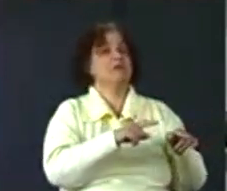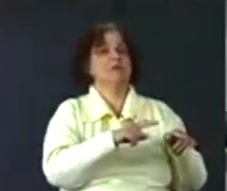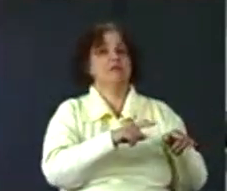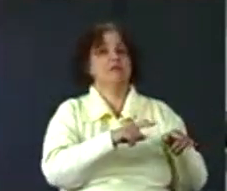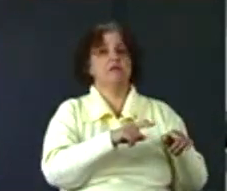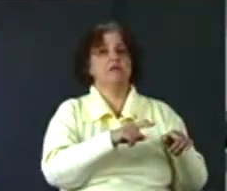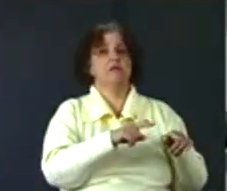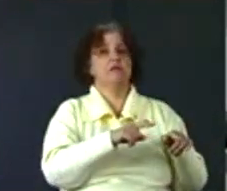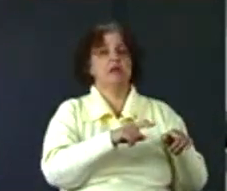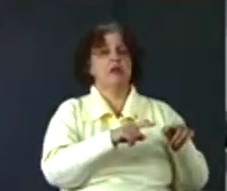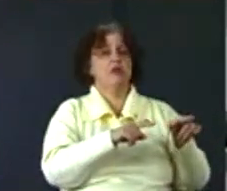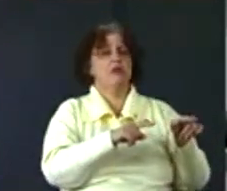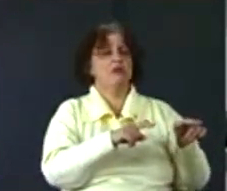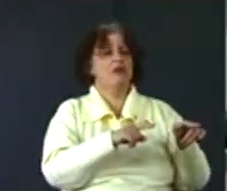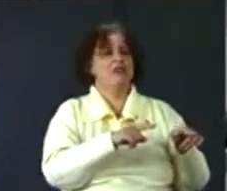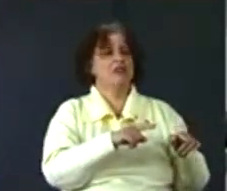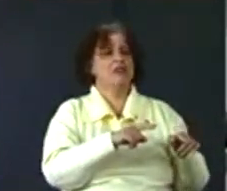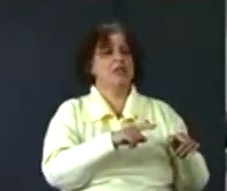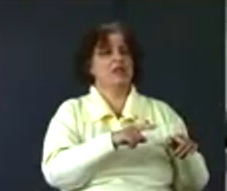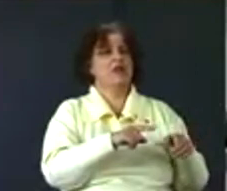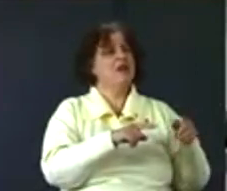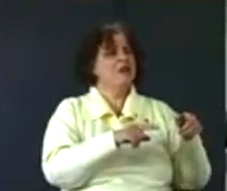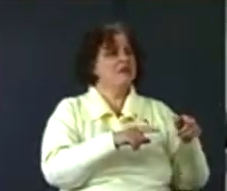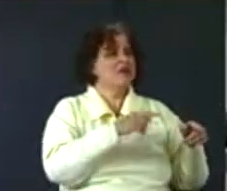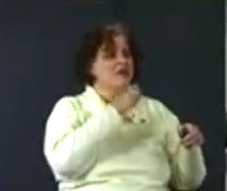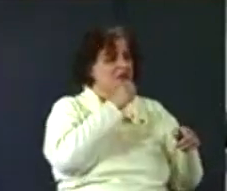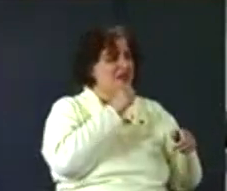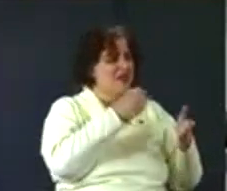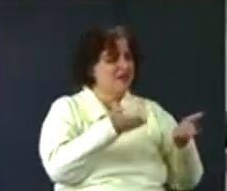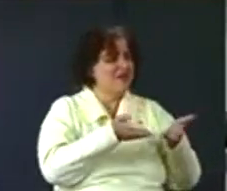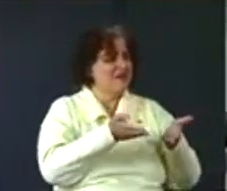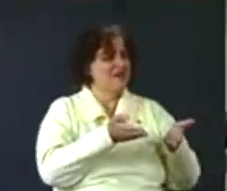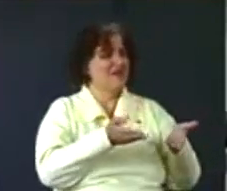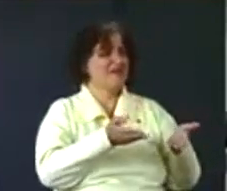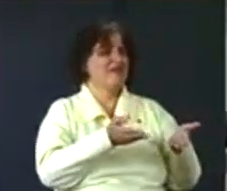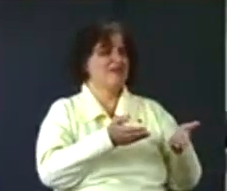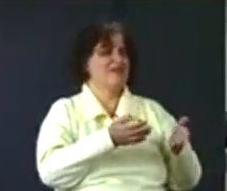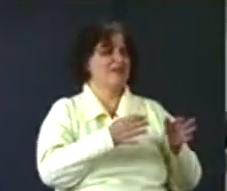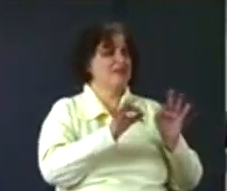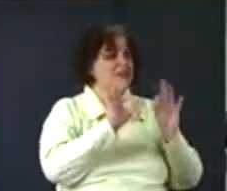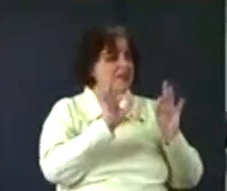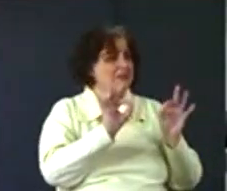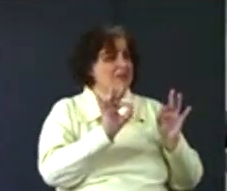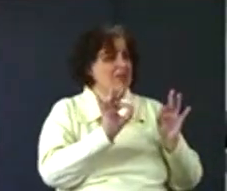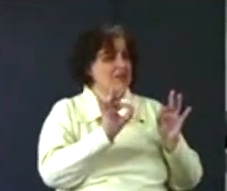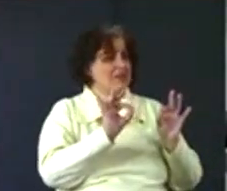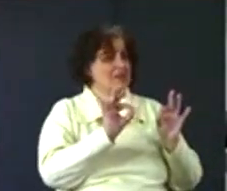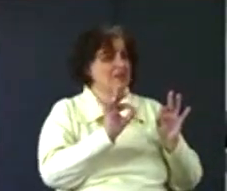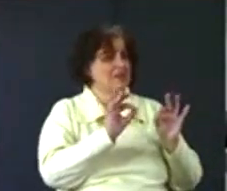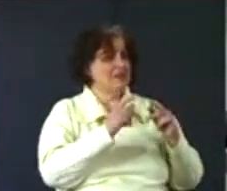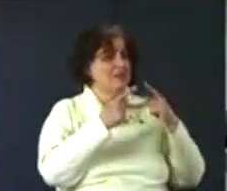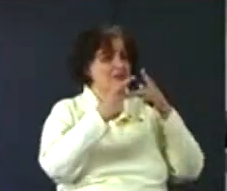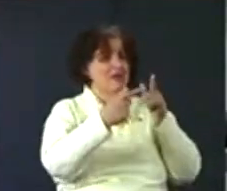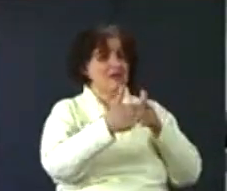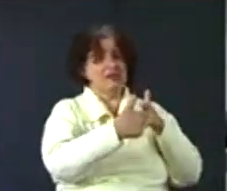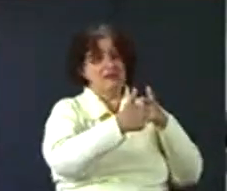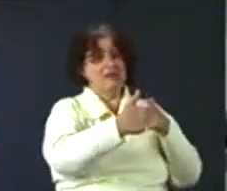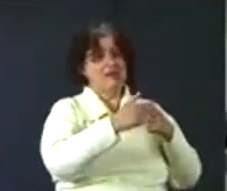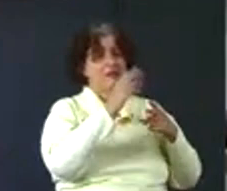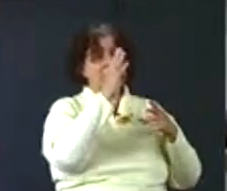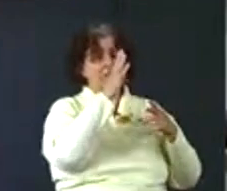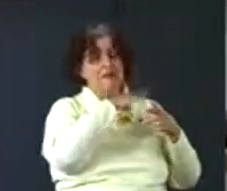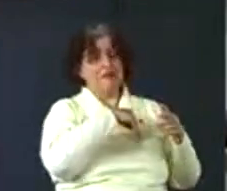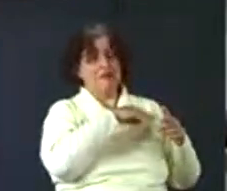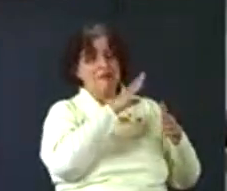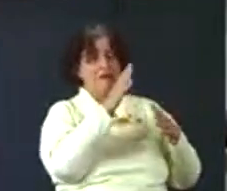você é tão velho, ancião, eu não quero agir assim contra você. É simples, Policarpo, nega que o Senhor Jesus é o teu